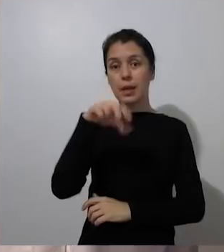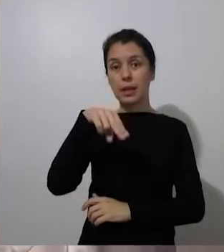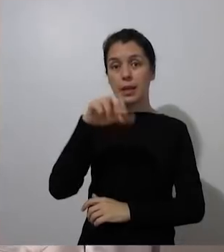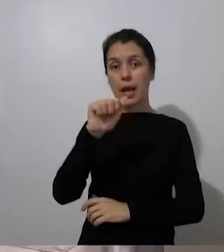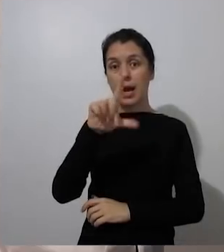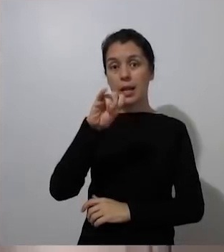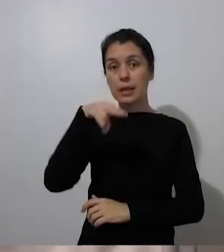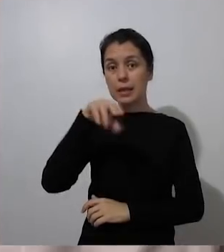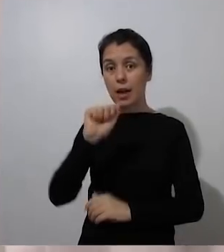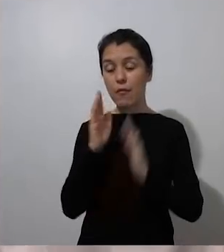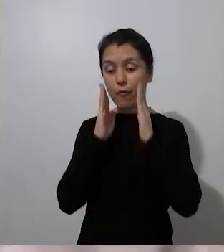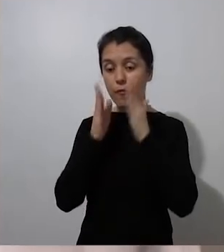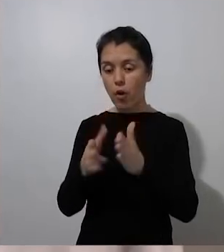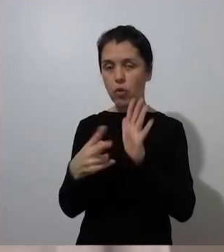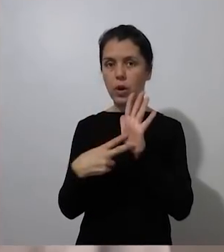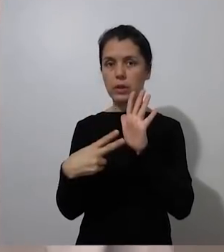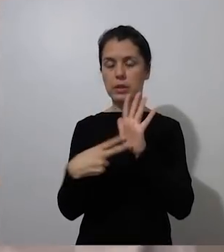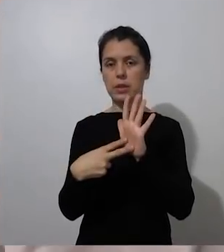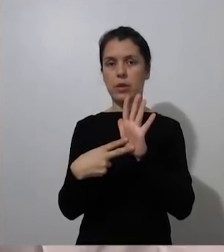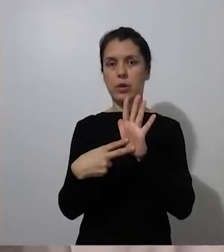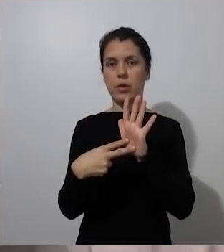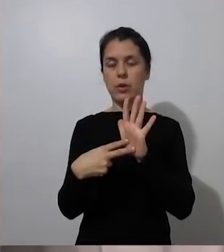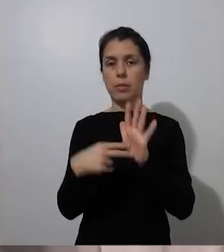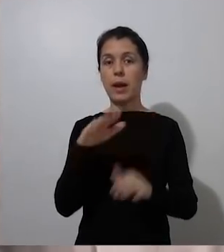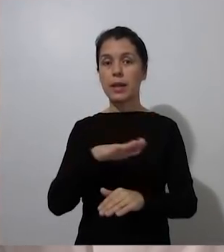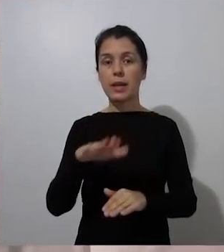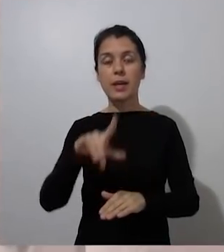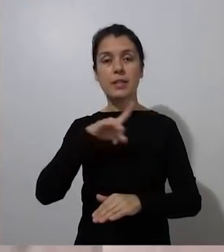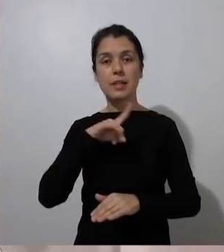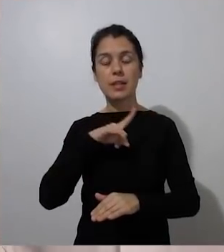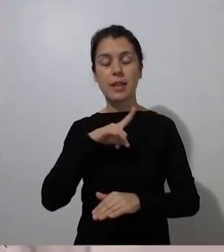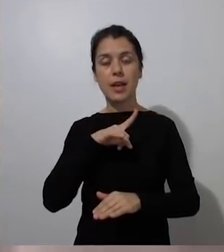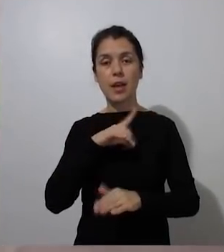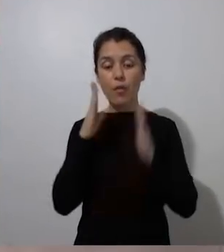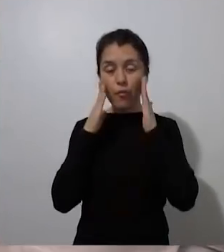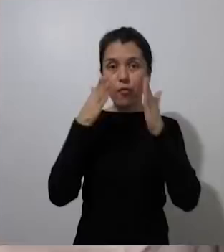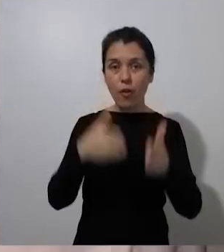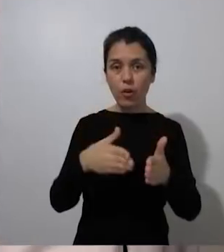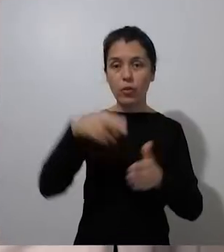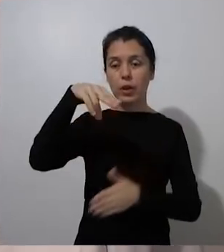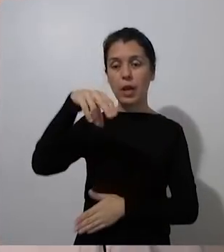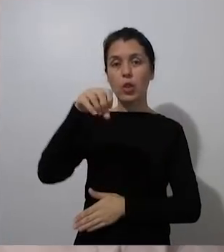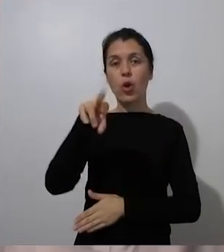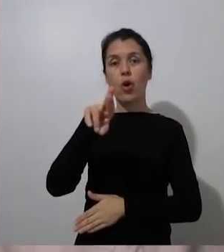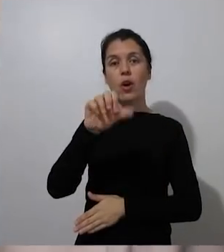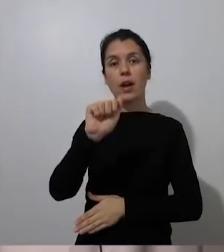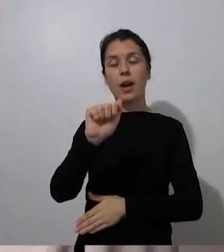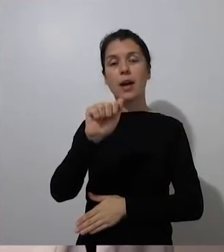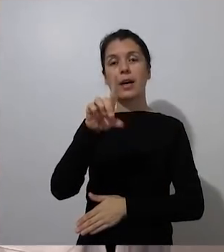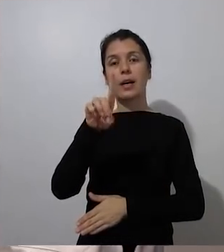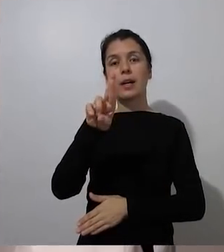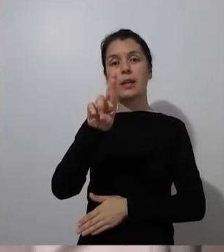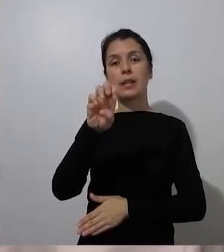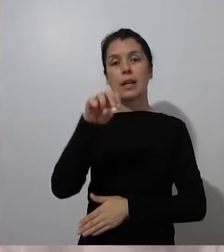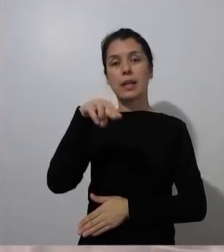mais uma vez, foco e atenção, então veja importante essa produção desse neurotransmissor para a criança ganhar foco e atenção. E a noradrenalina é